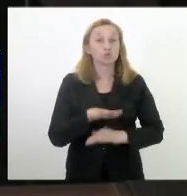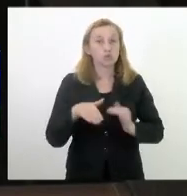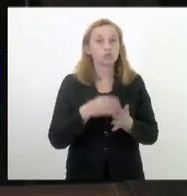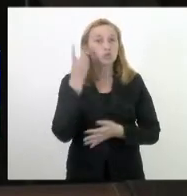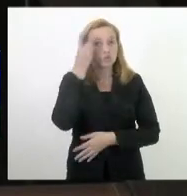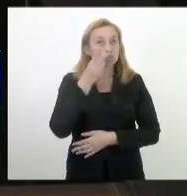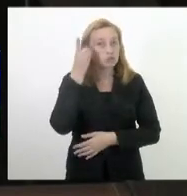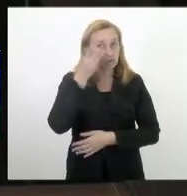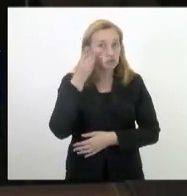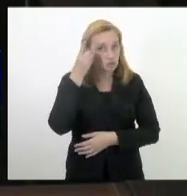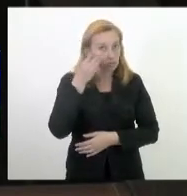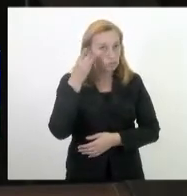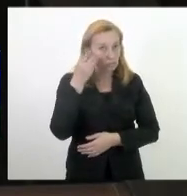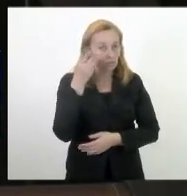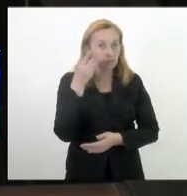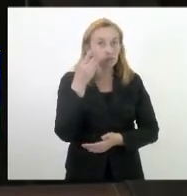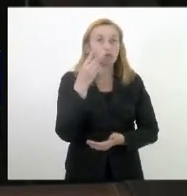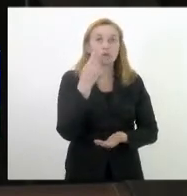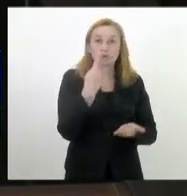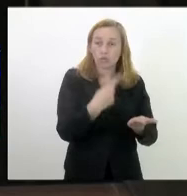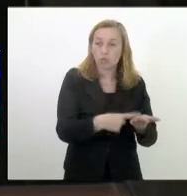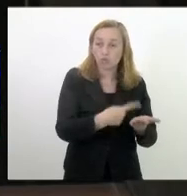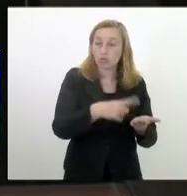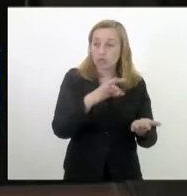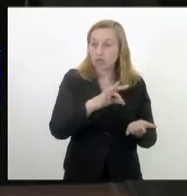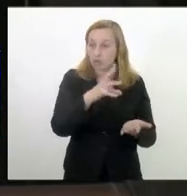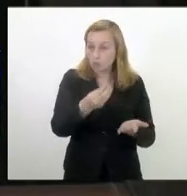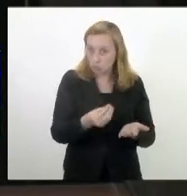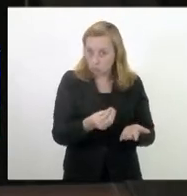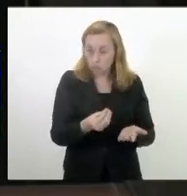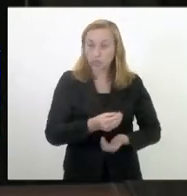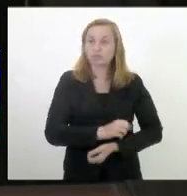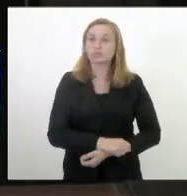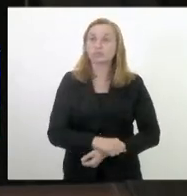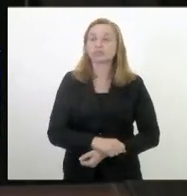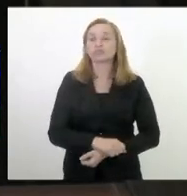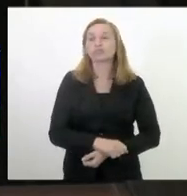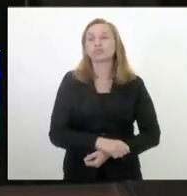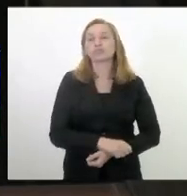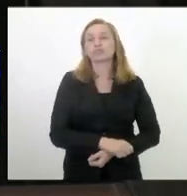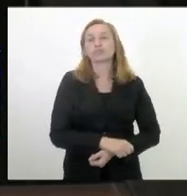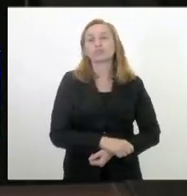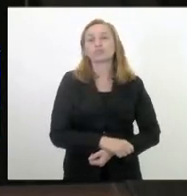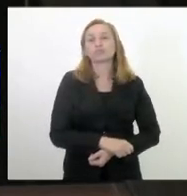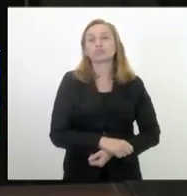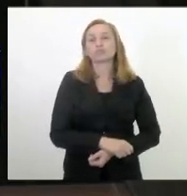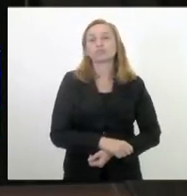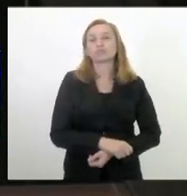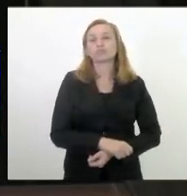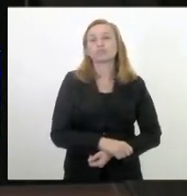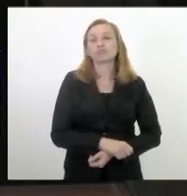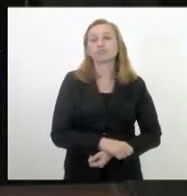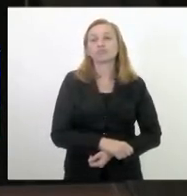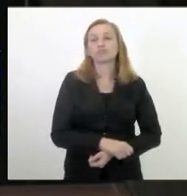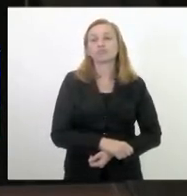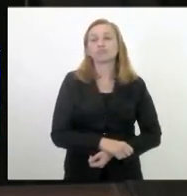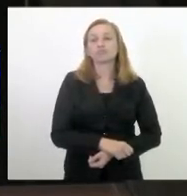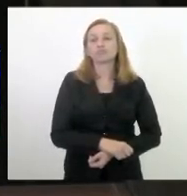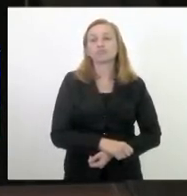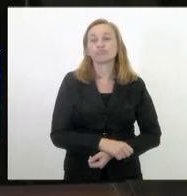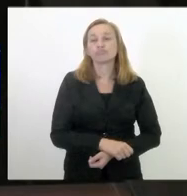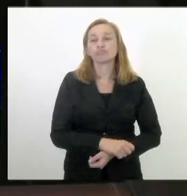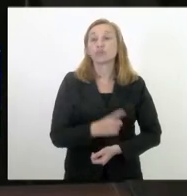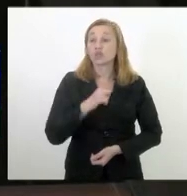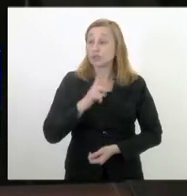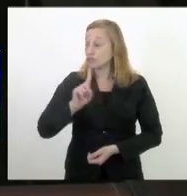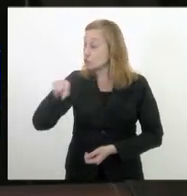todos os deputados do Parlamento, com honrosas exceções, Ele, em seguida, teve uma